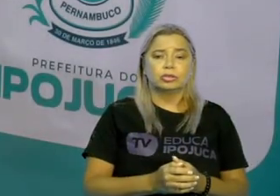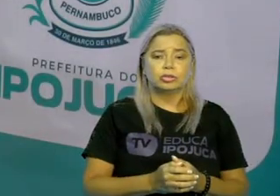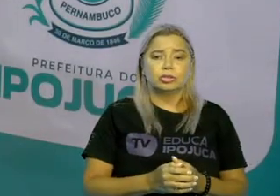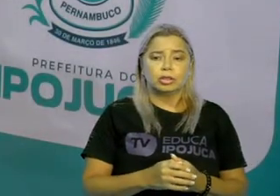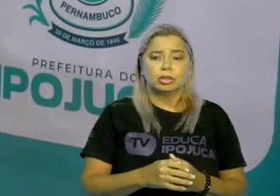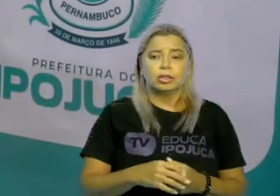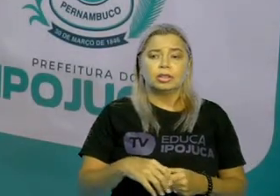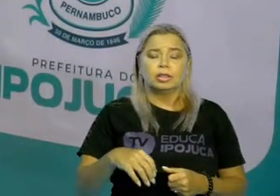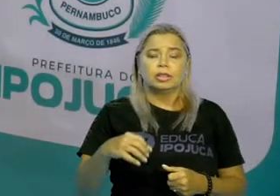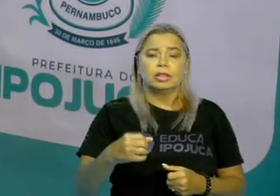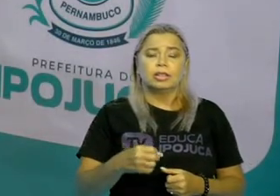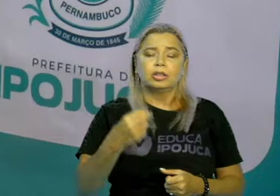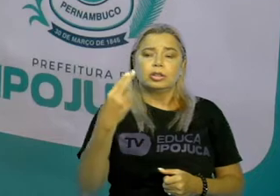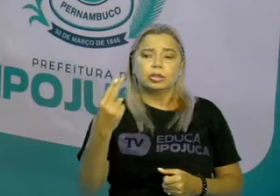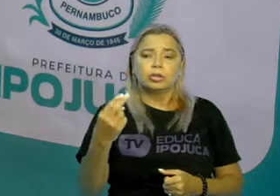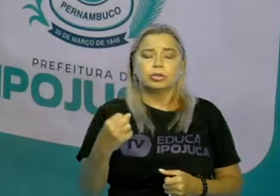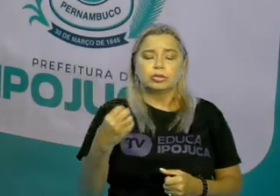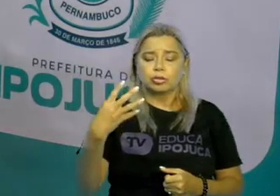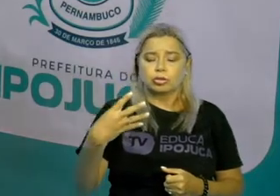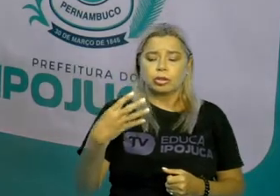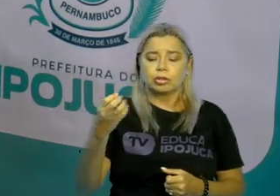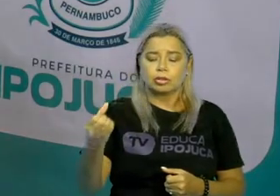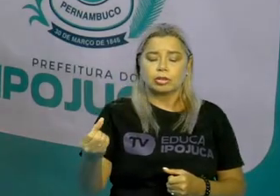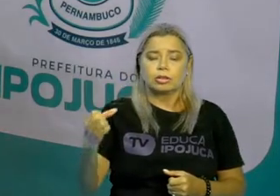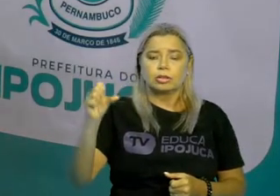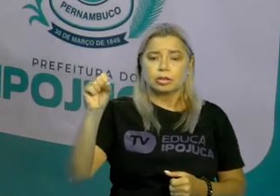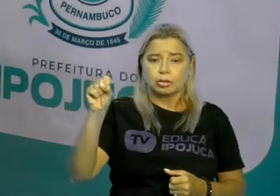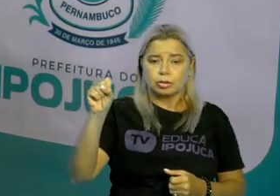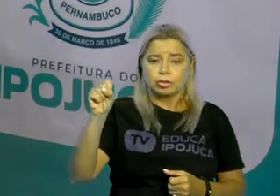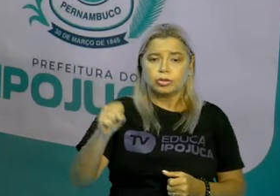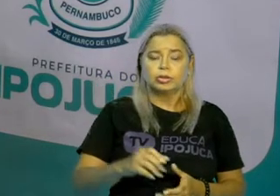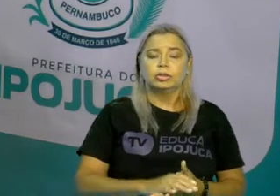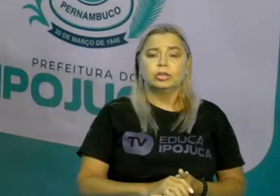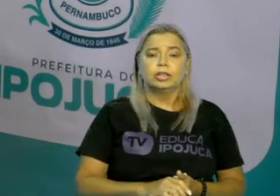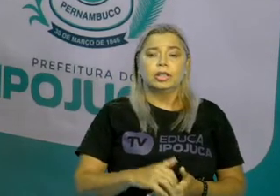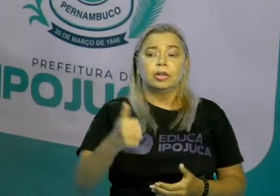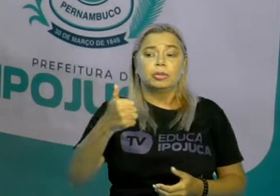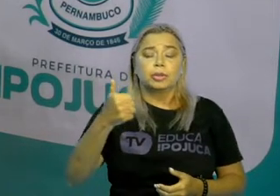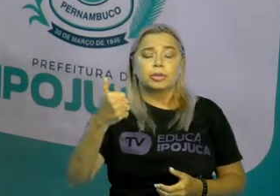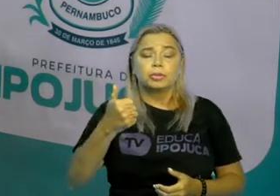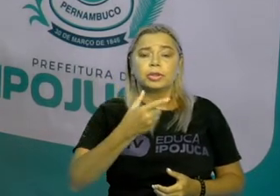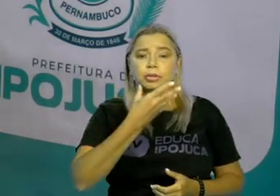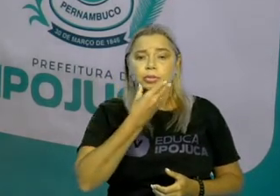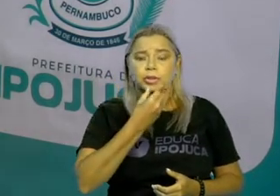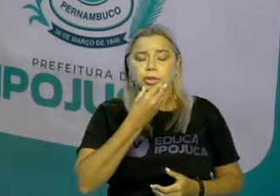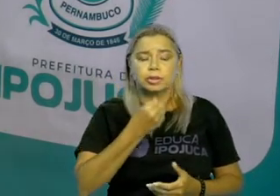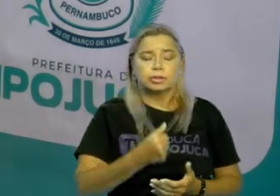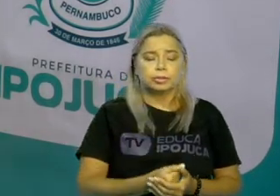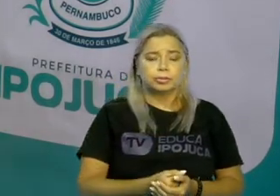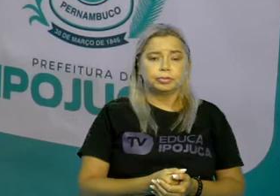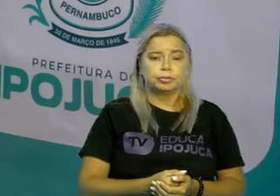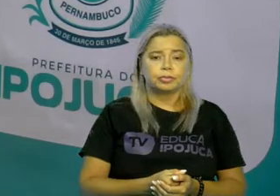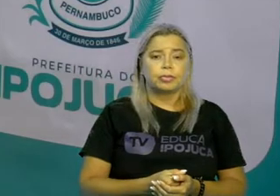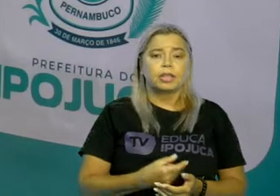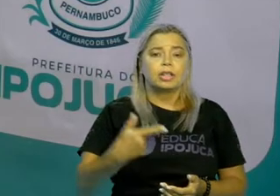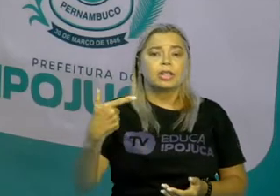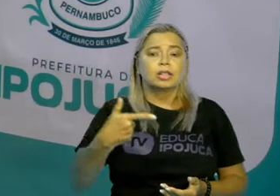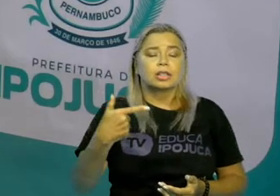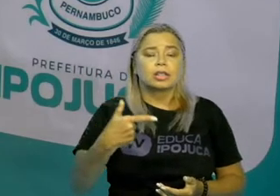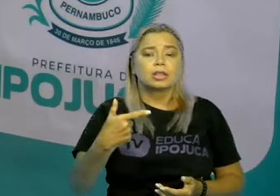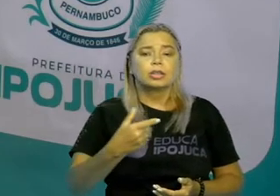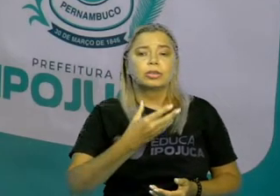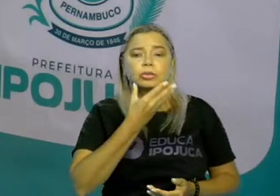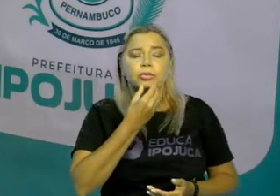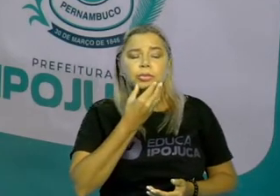4, 6, 8 seria a de Diego. Já Eduardo eu tenho 2,